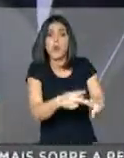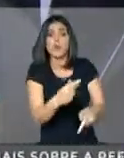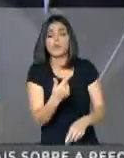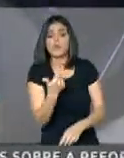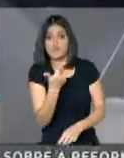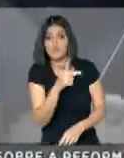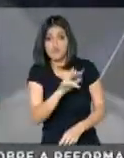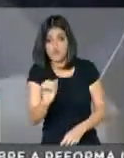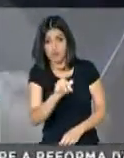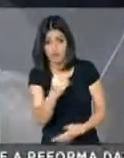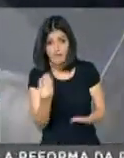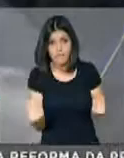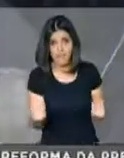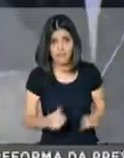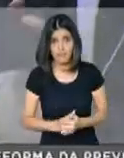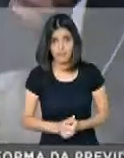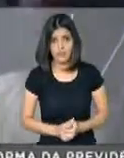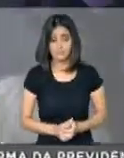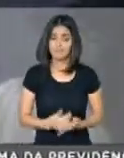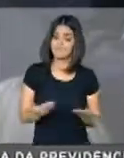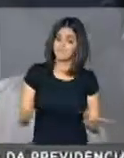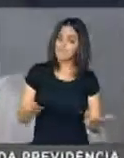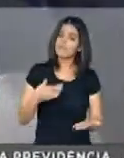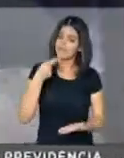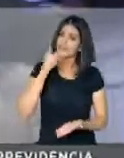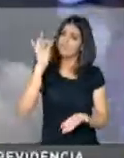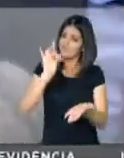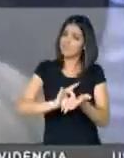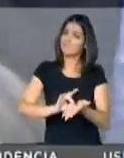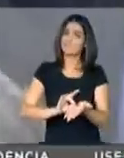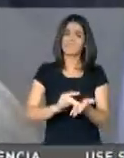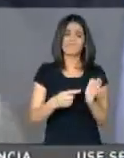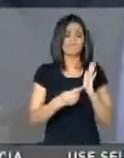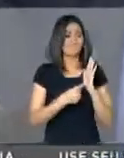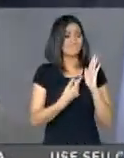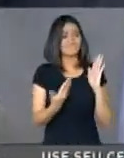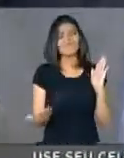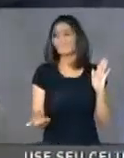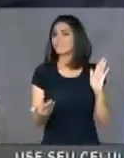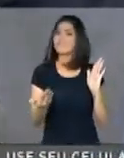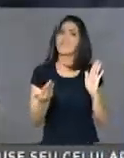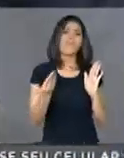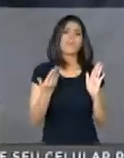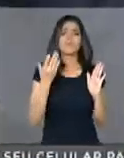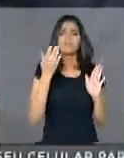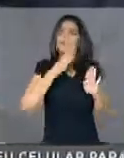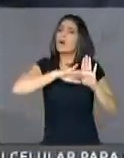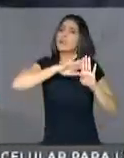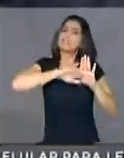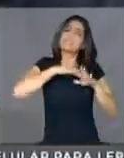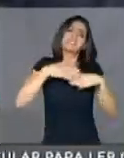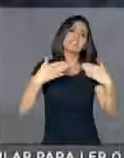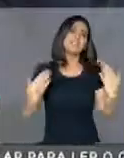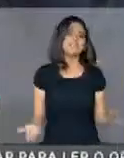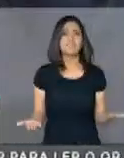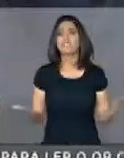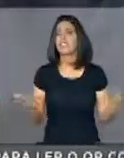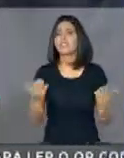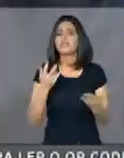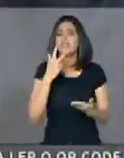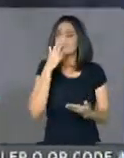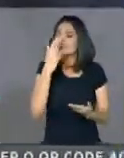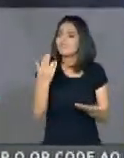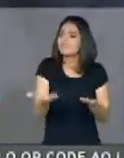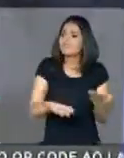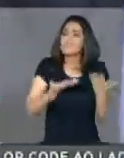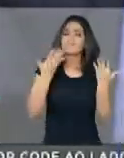na questão da Previdência. Então, sinceramente, é, na verdade, uma hipocrisia, é, na verdade,